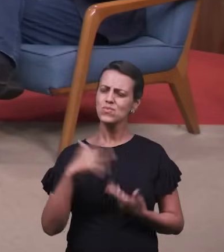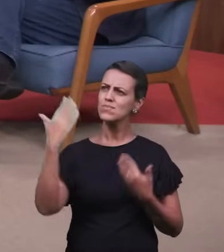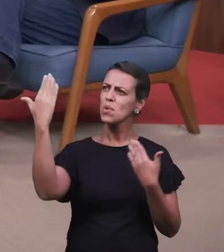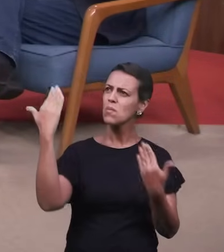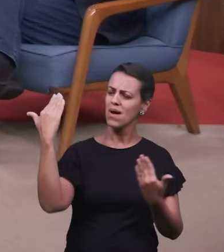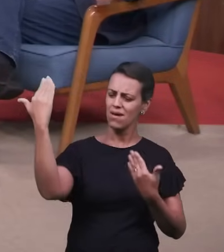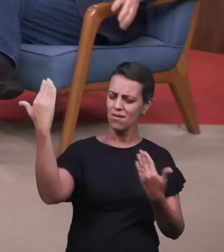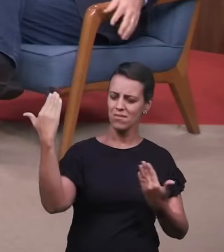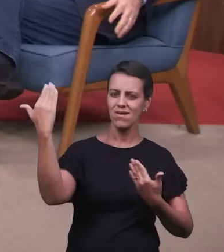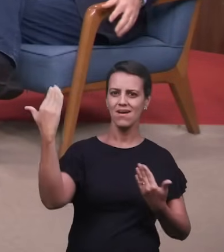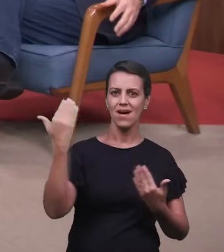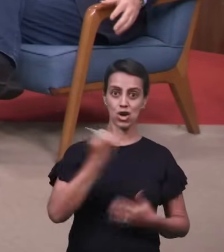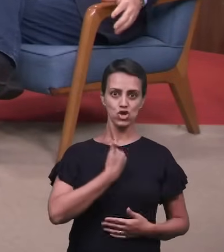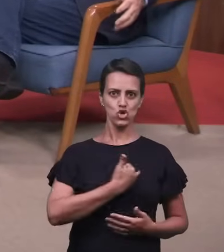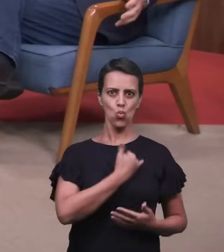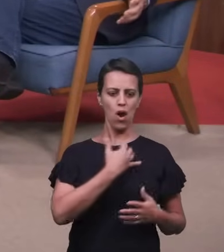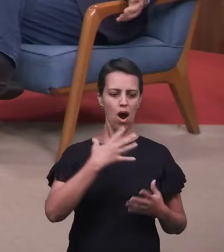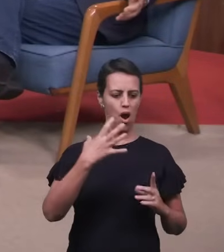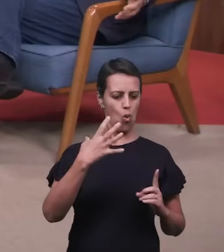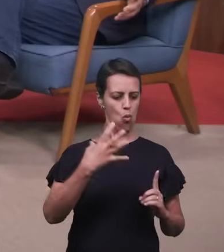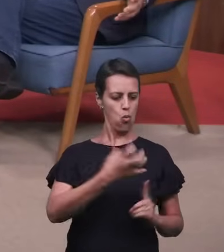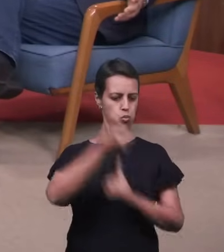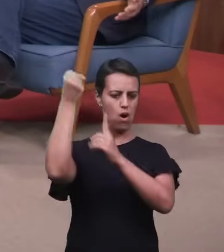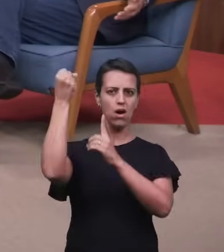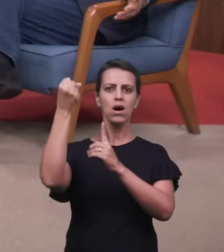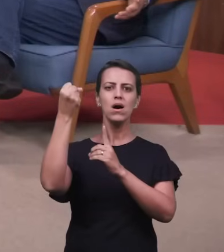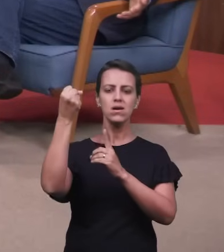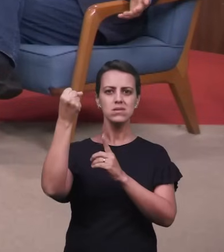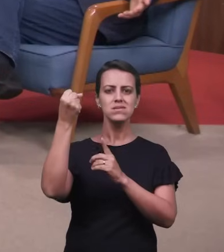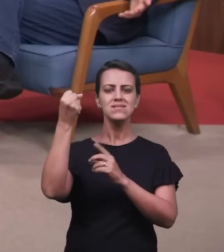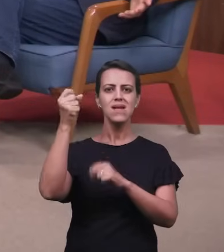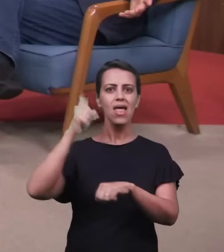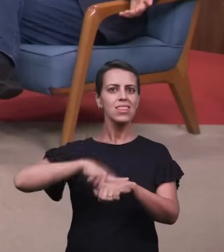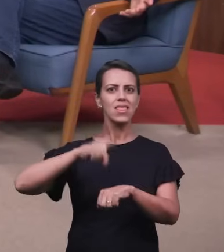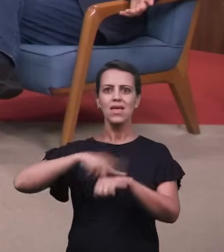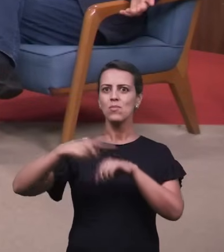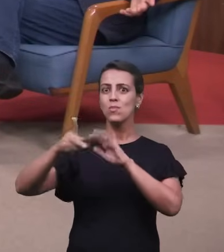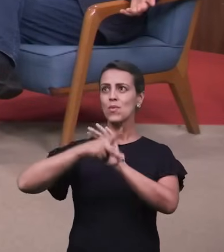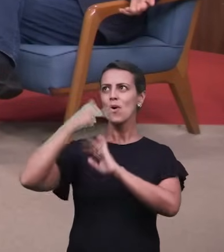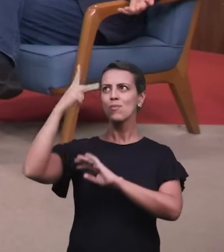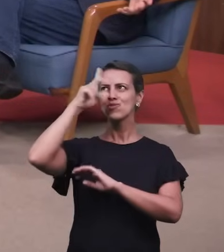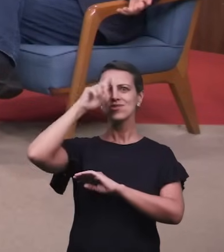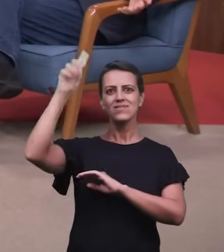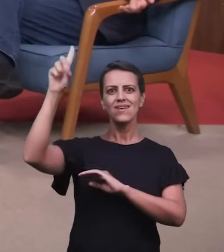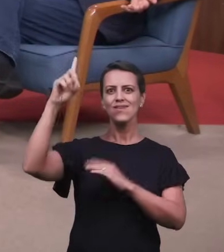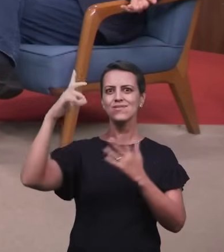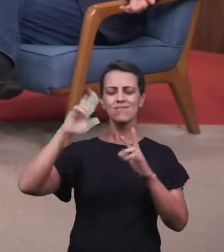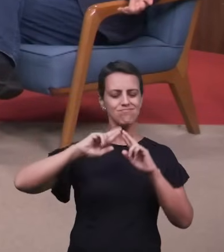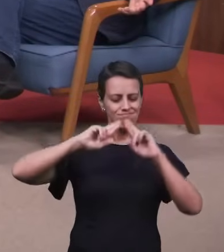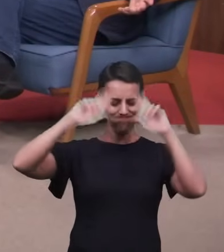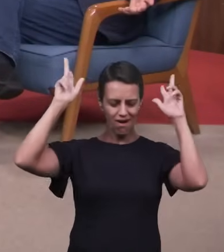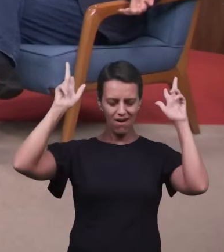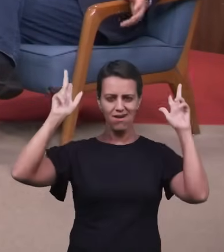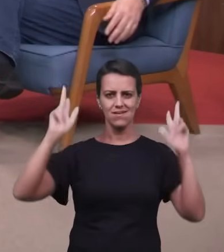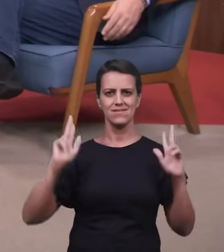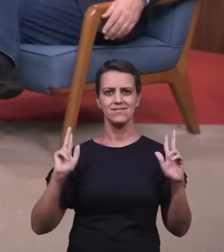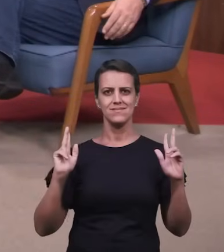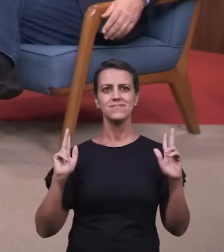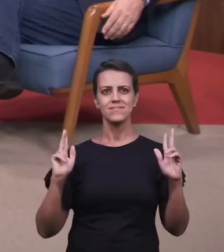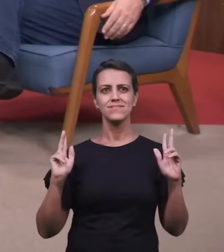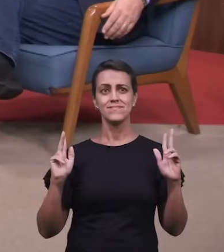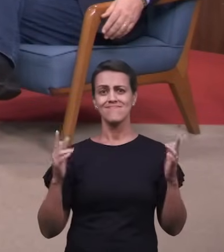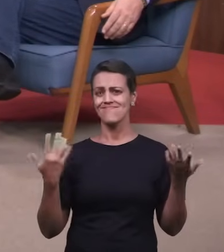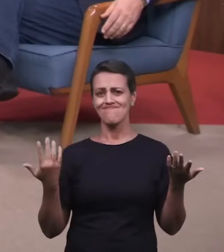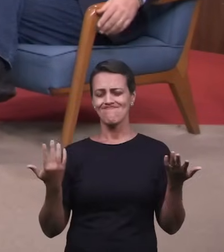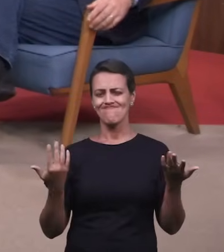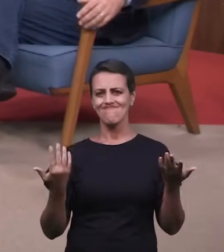aqui, tentando trazer. Ele é arrebatado. Ele é arrebatado. É algo que... Ele entrou no tempo de Deus. Pois aí muda tudo. Foge a razão. Muda tudo. Mas muda aí...